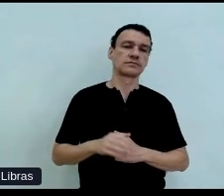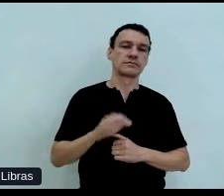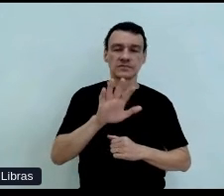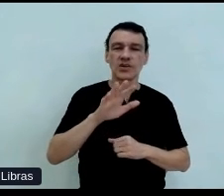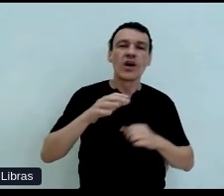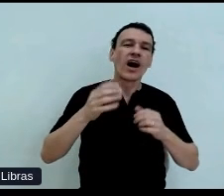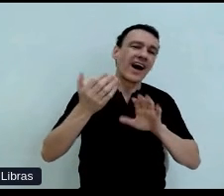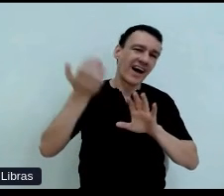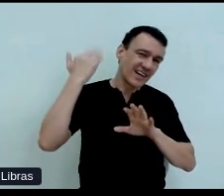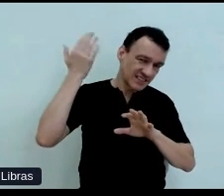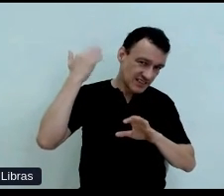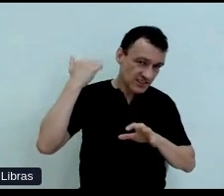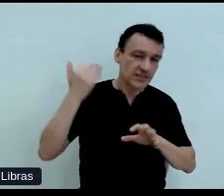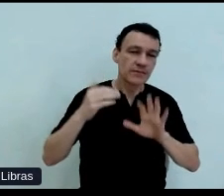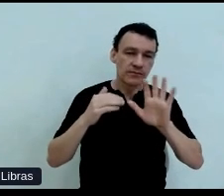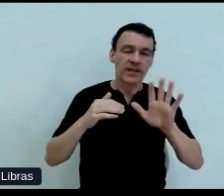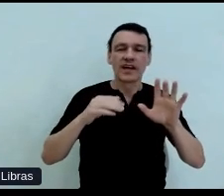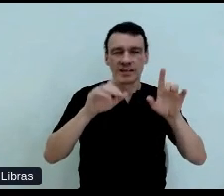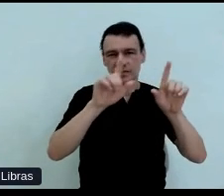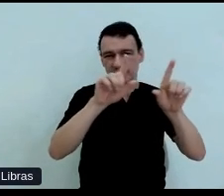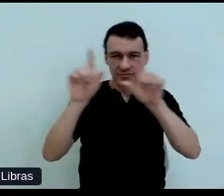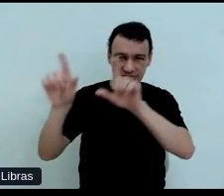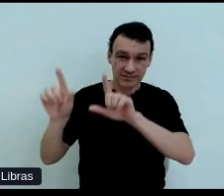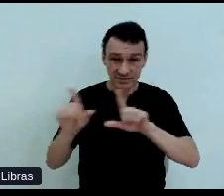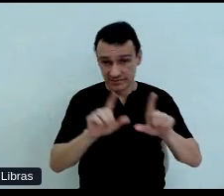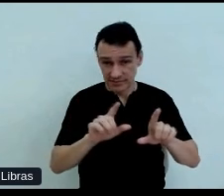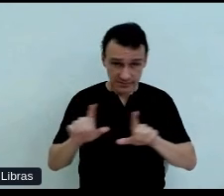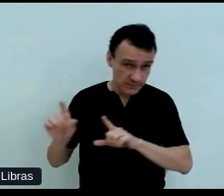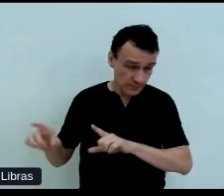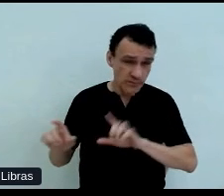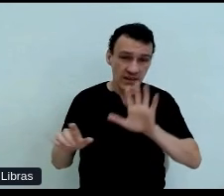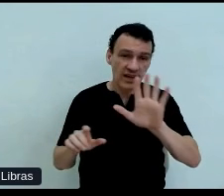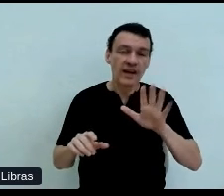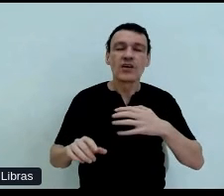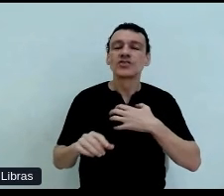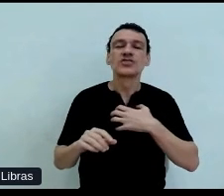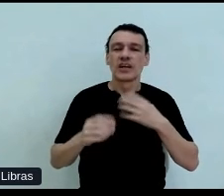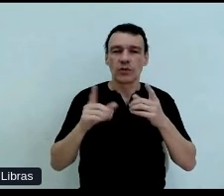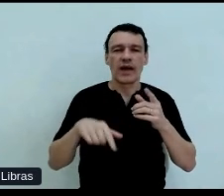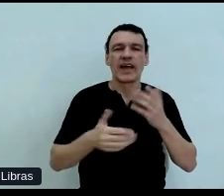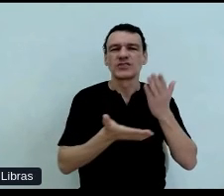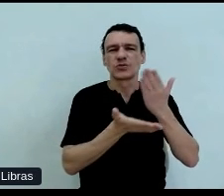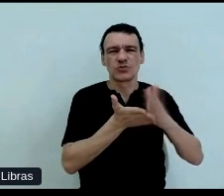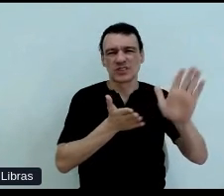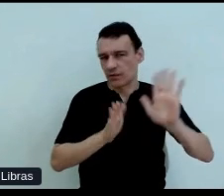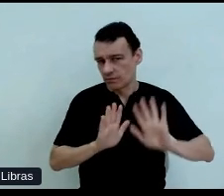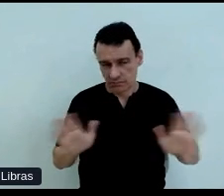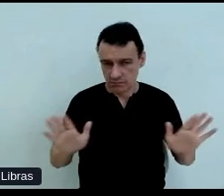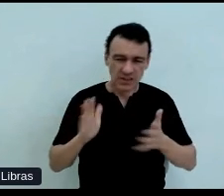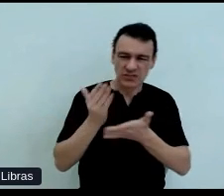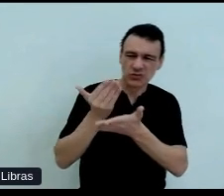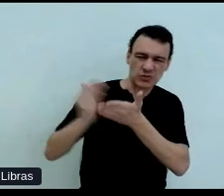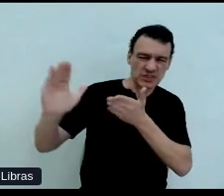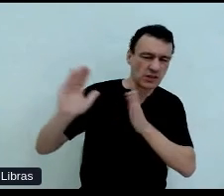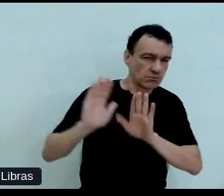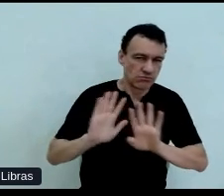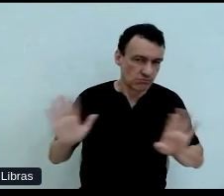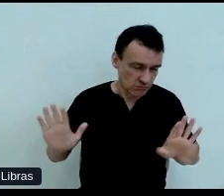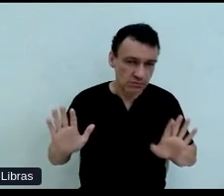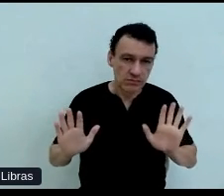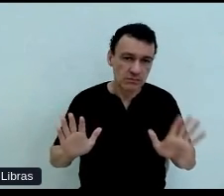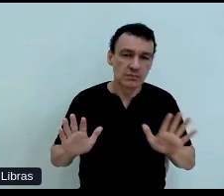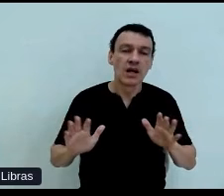mais detalhados direitos que envolvem cada um deles, como, por exemplo, uma digna avaliação de desempenho. E